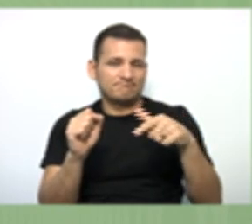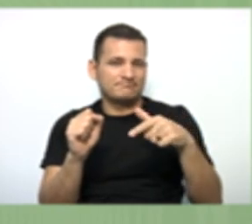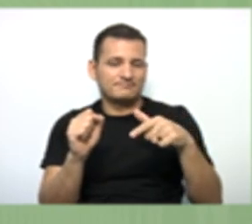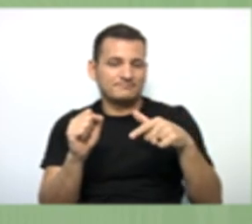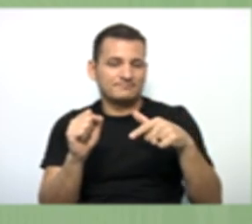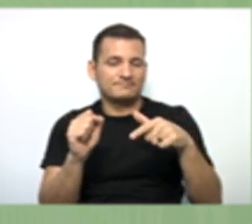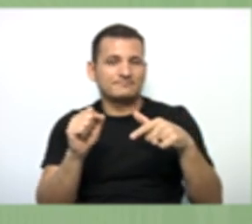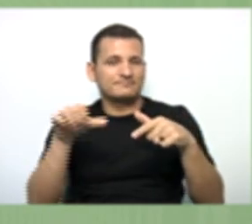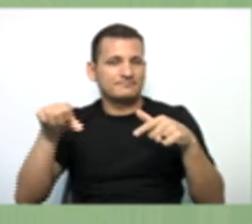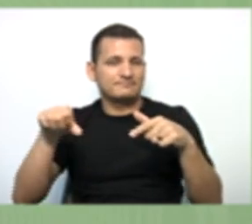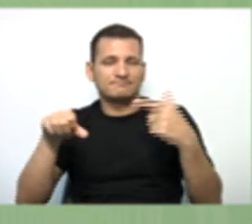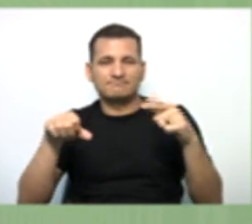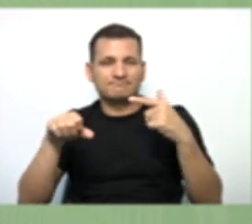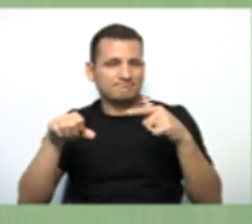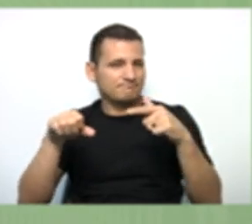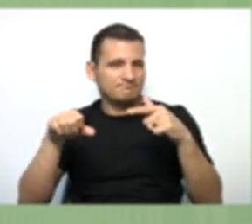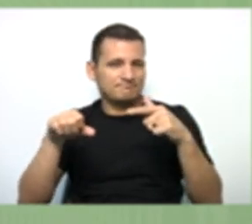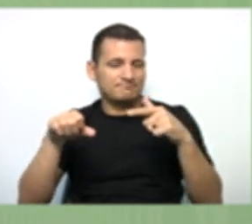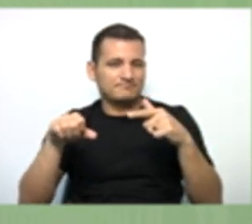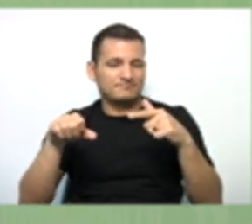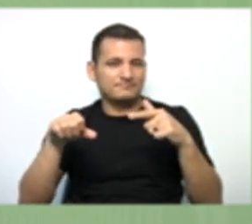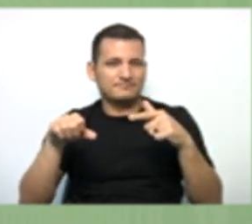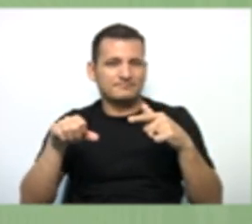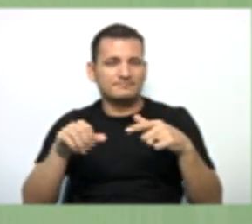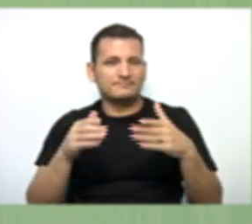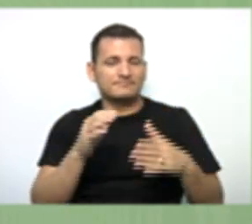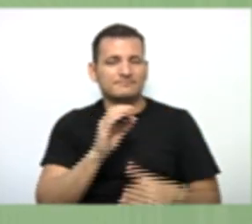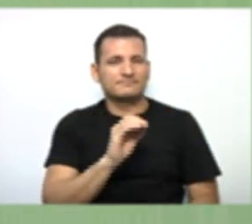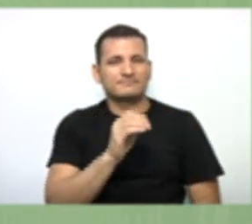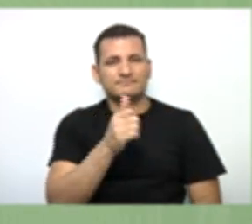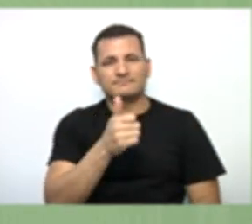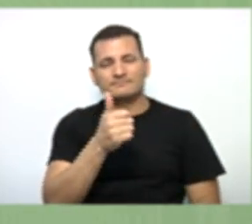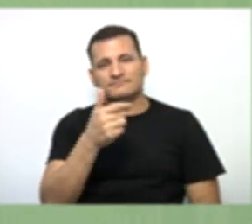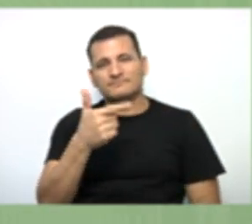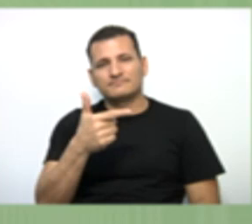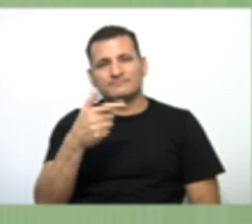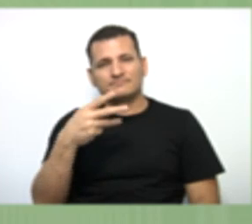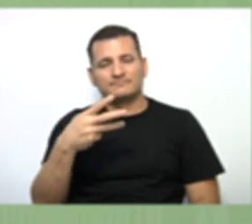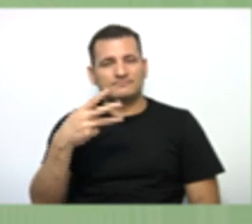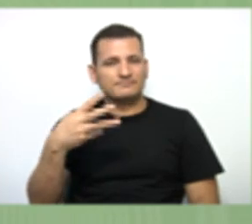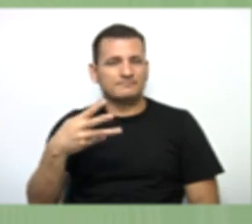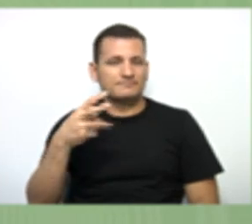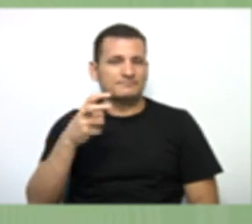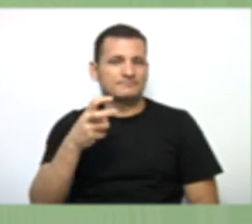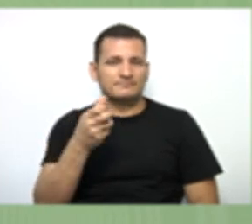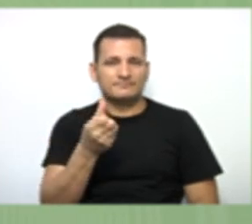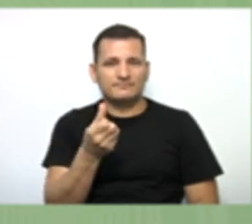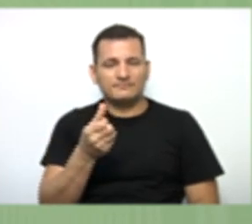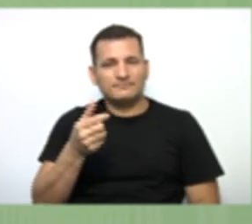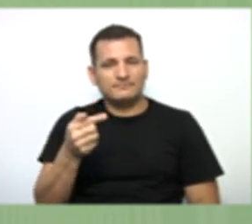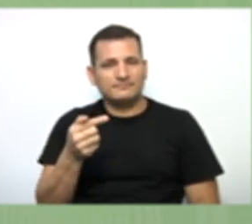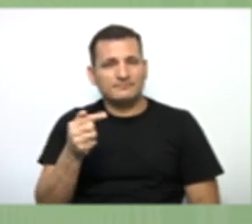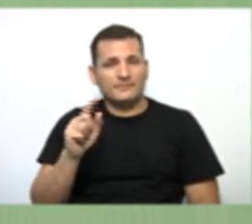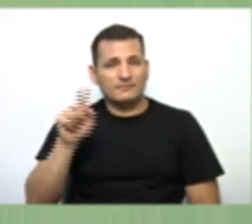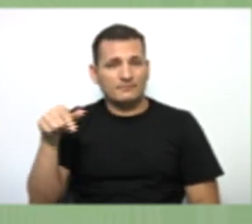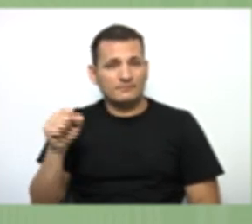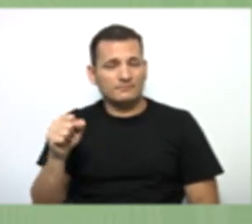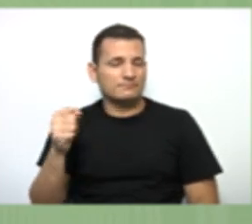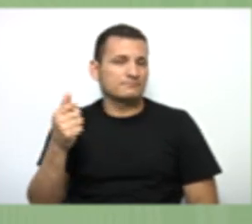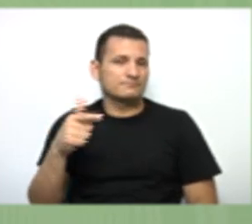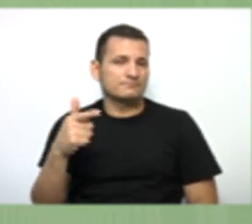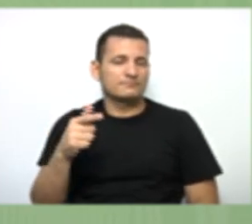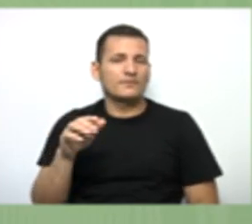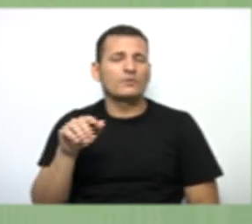8 e 9 não existe. Então 0, 1, 2, 3, 4, 5, 6, 7, não existe o 8. Qual é o próximo número?